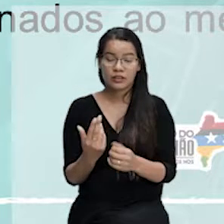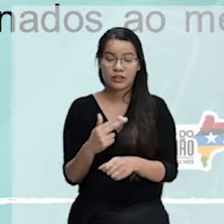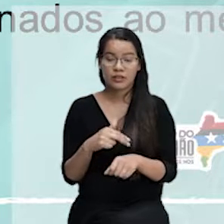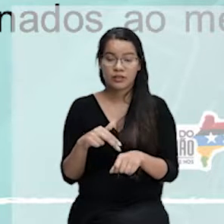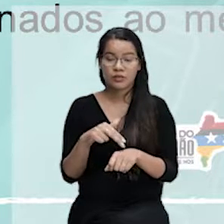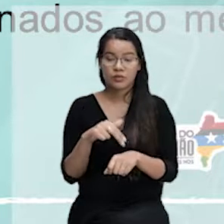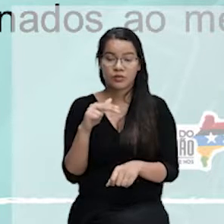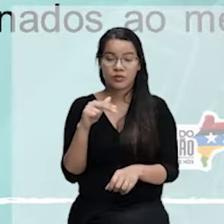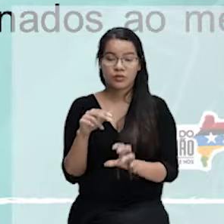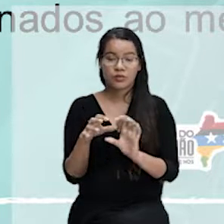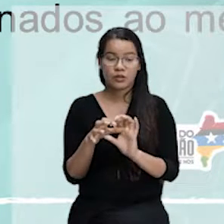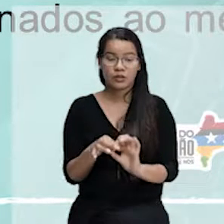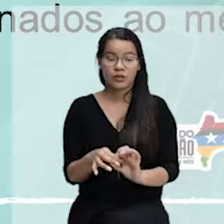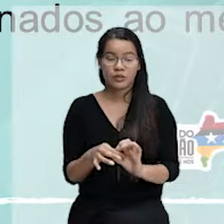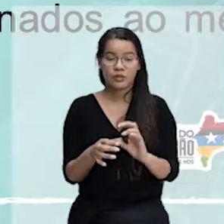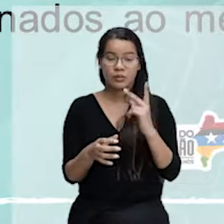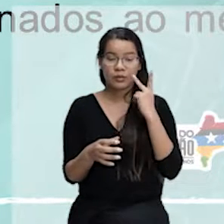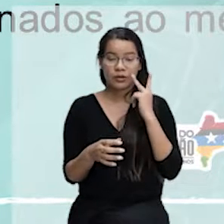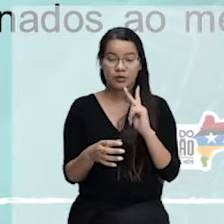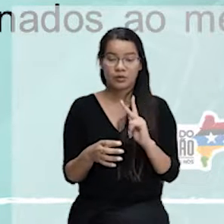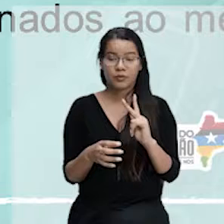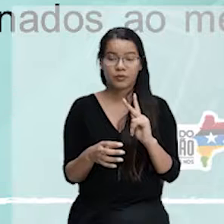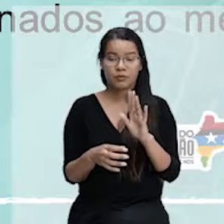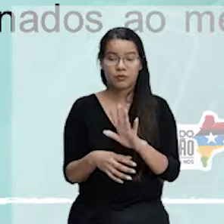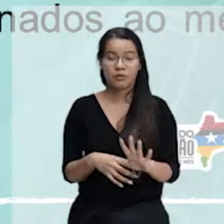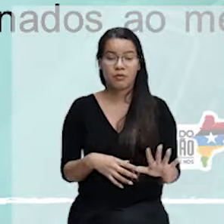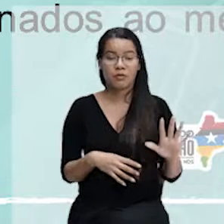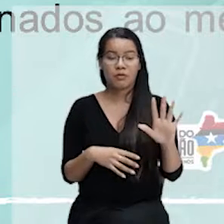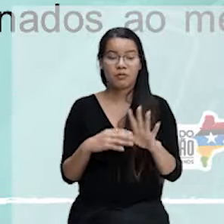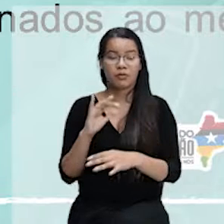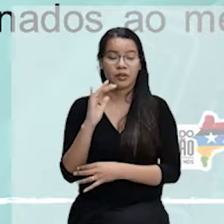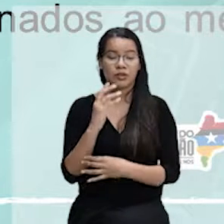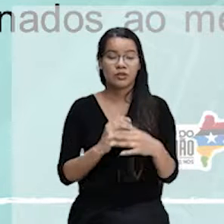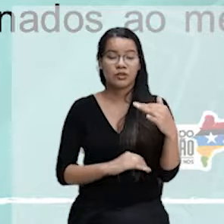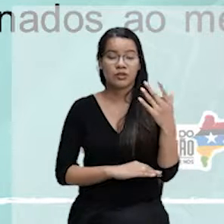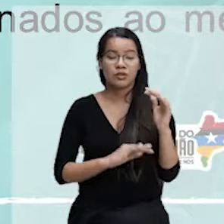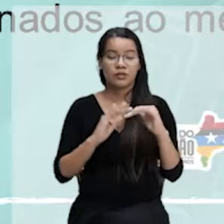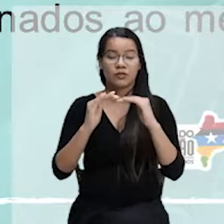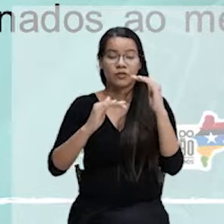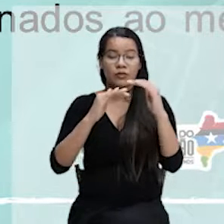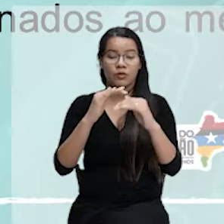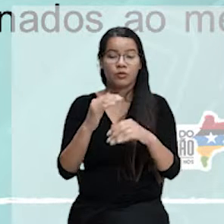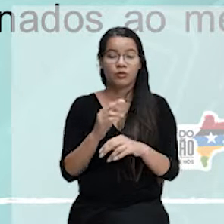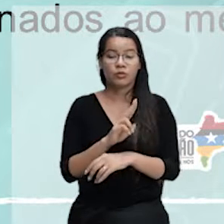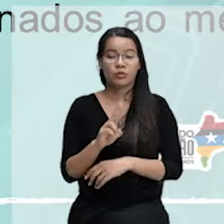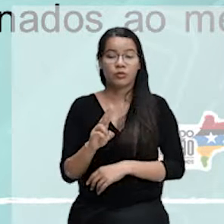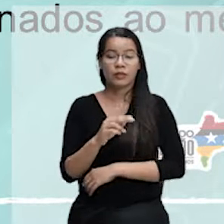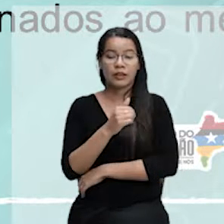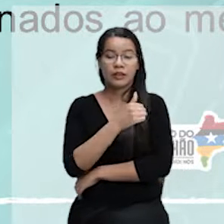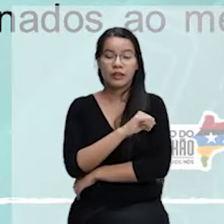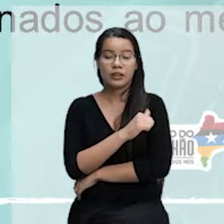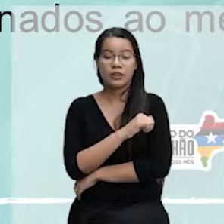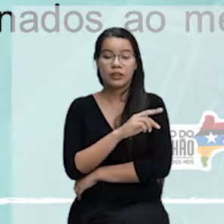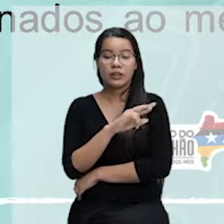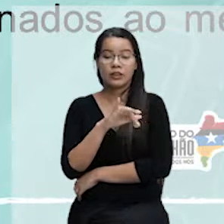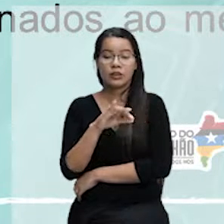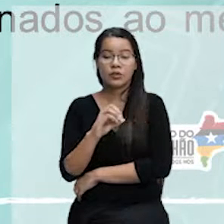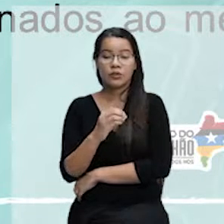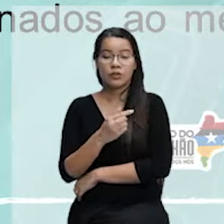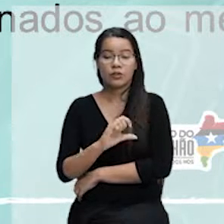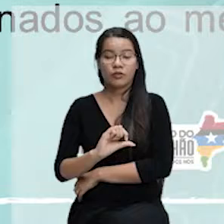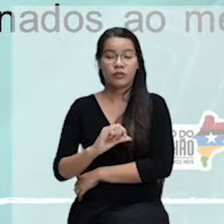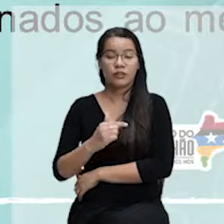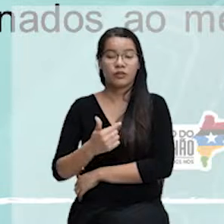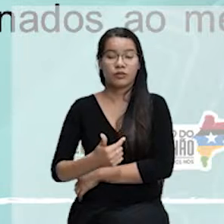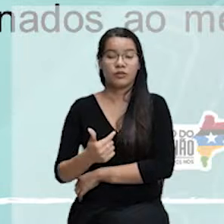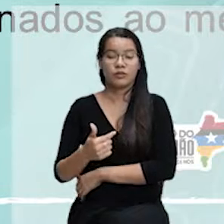Unidas para o Meio Ambiente e o Desenvolvimento, chamada de Rio 92. Porque foi no Rio e foi